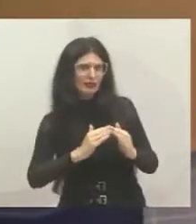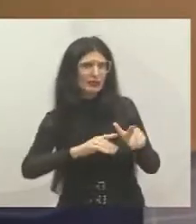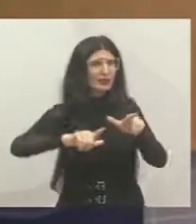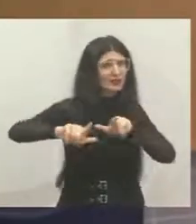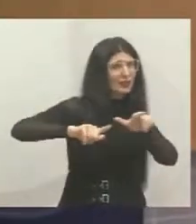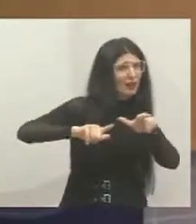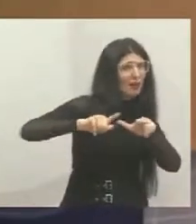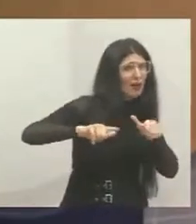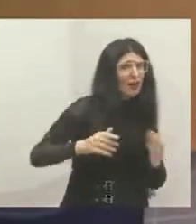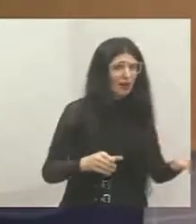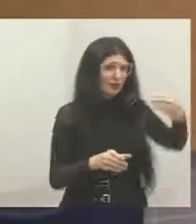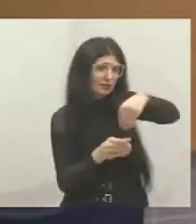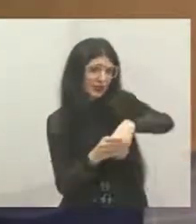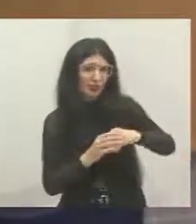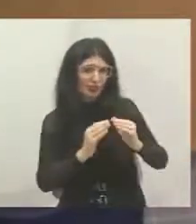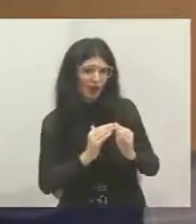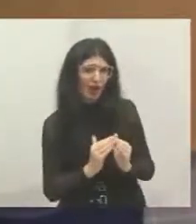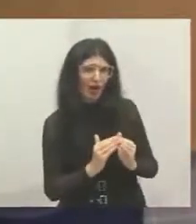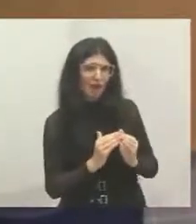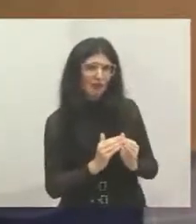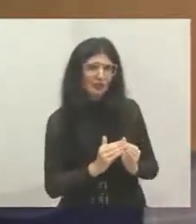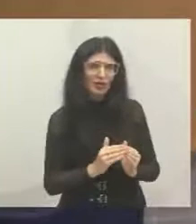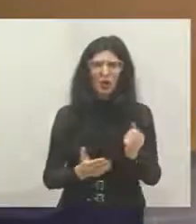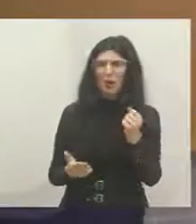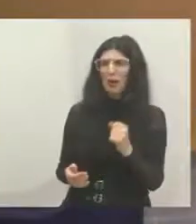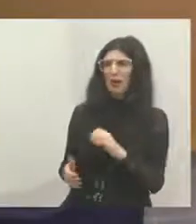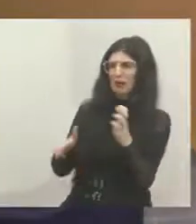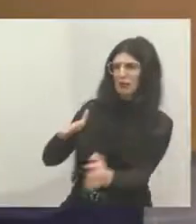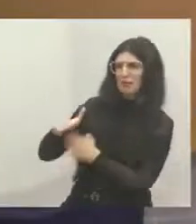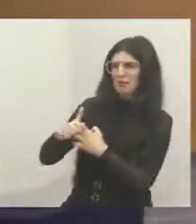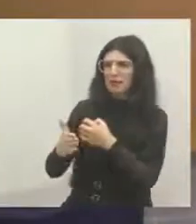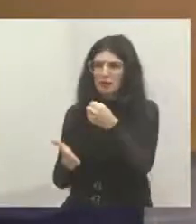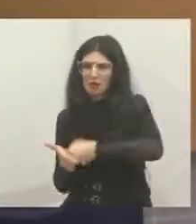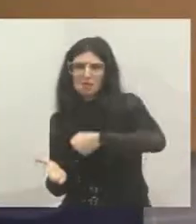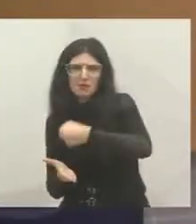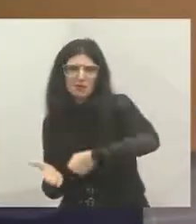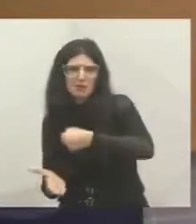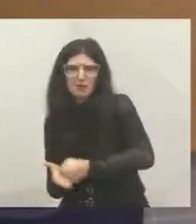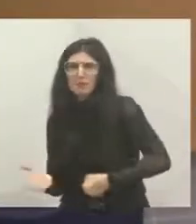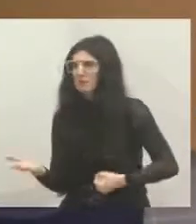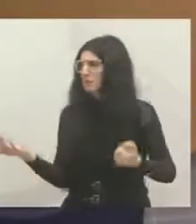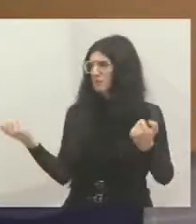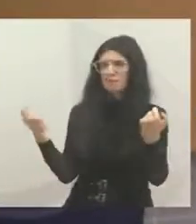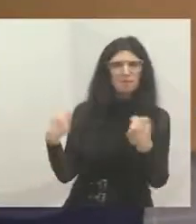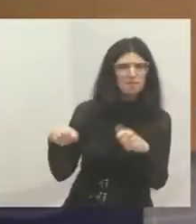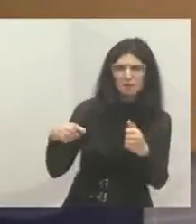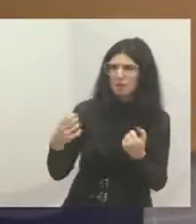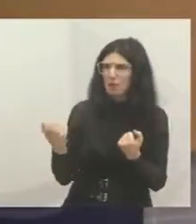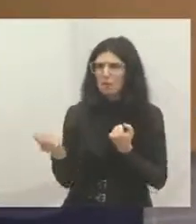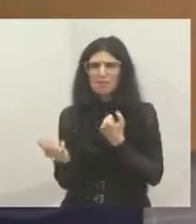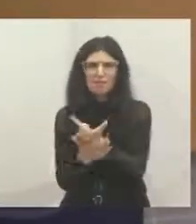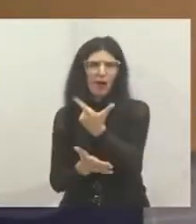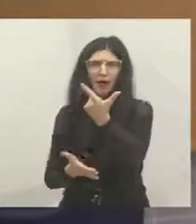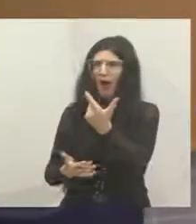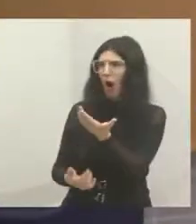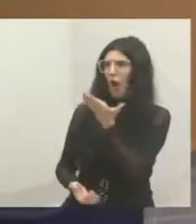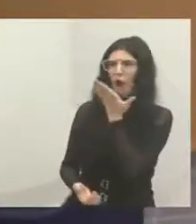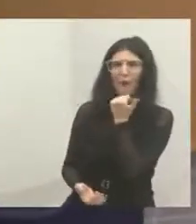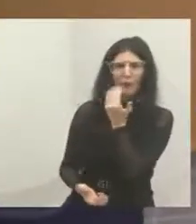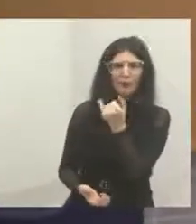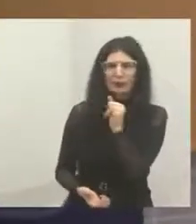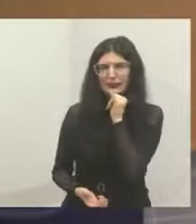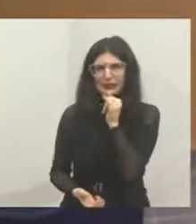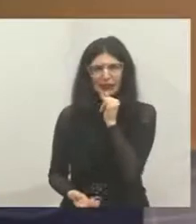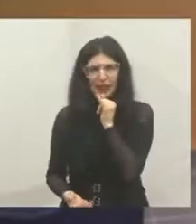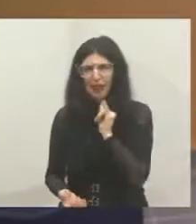aquela obrigatoriedade de uma forma efetiva de alguns pagamentos, como eu falei inicialmente, aqui nós temos o Vale Refeição, por exemplo, que está